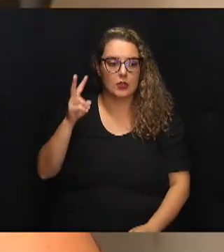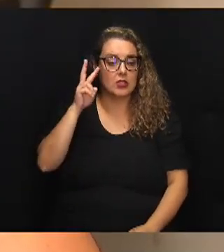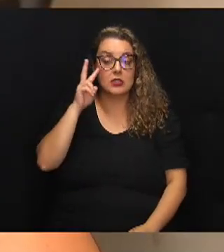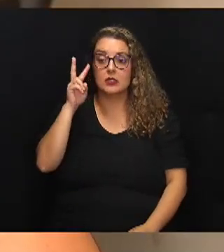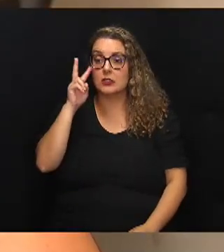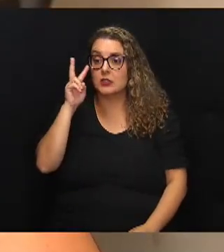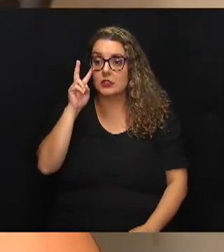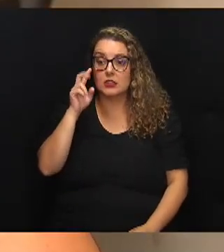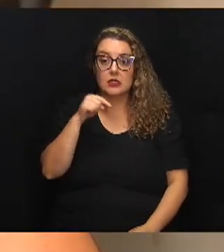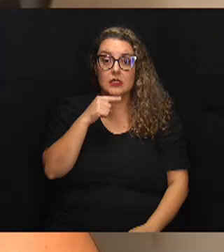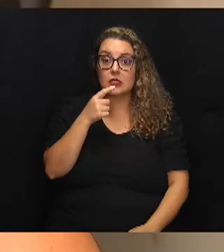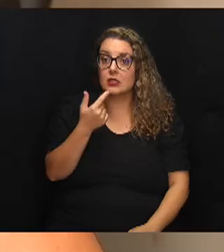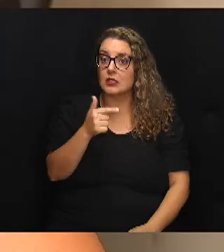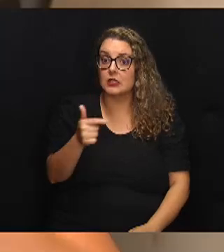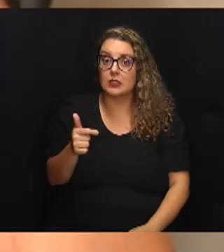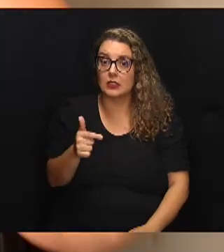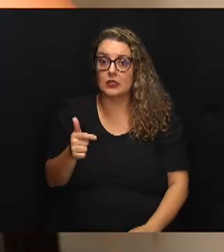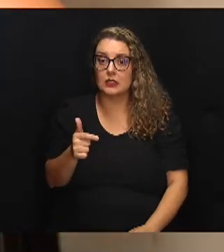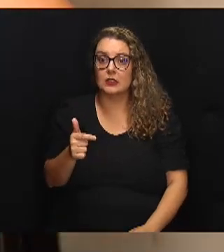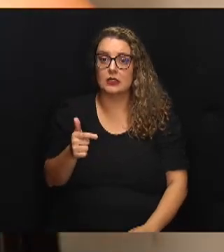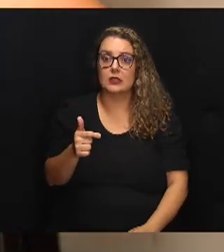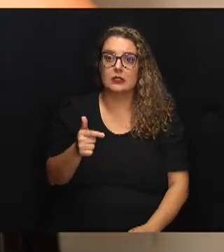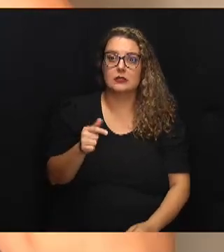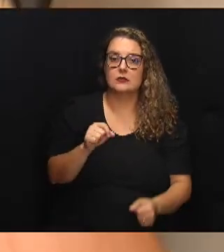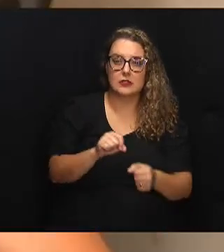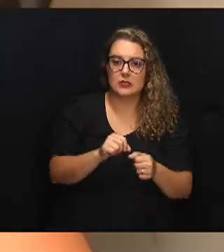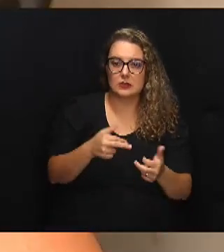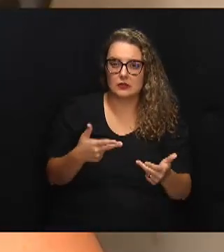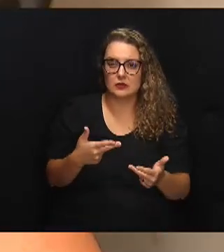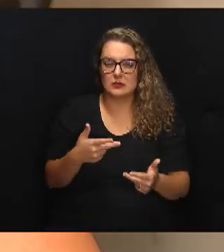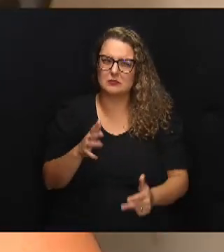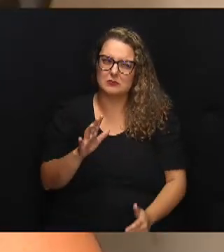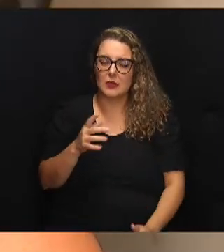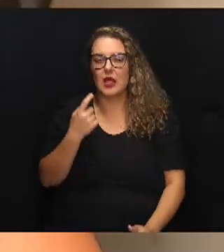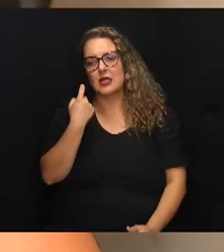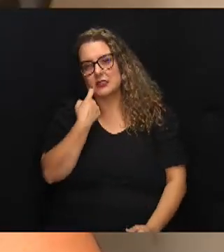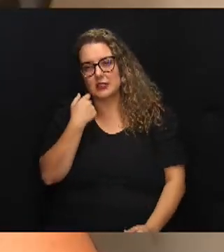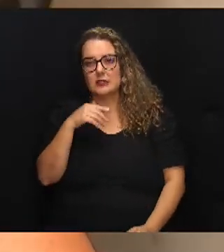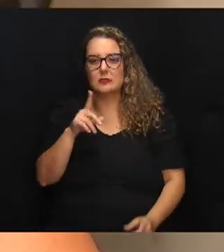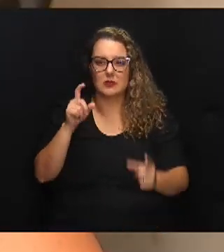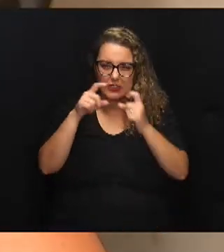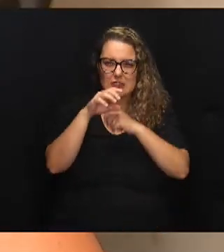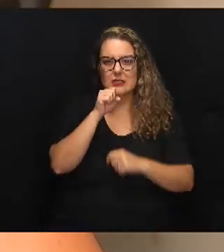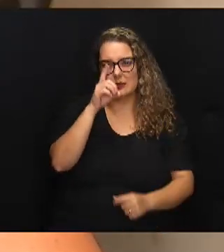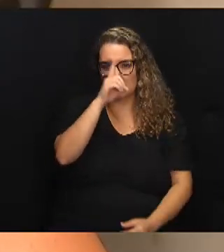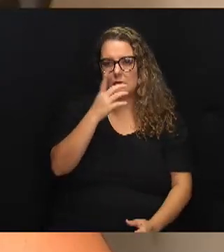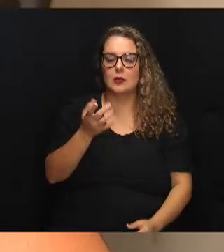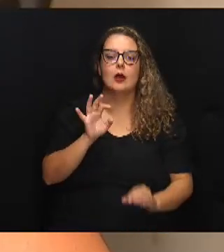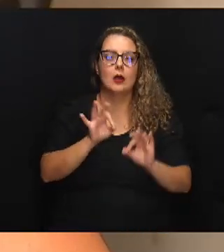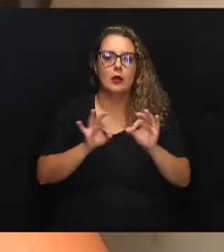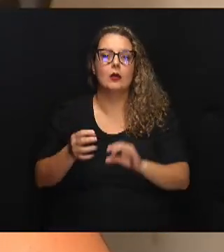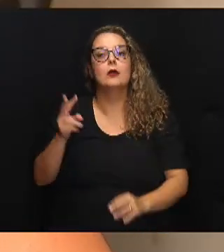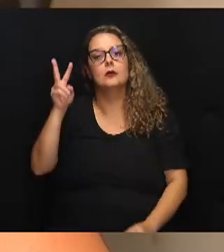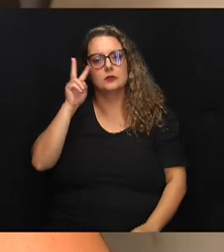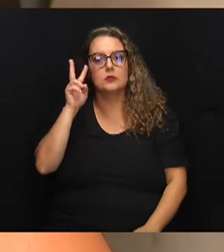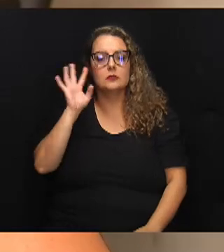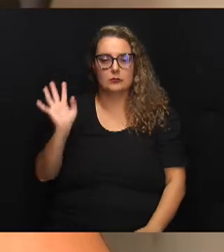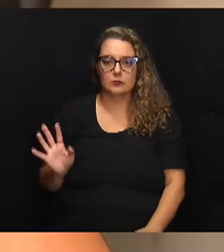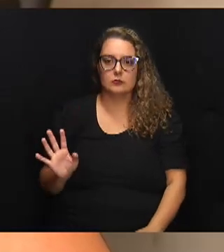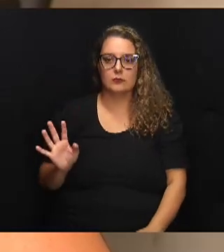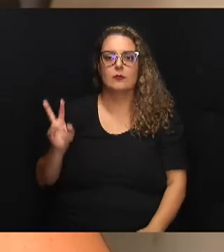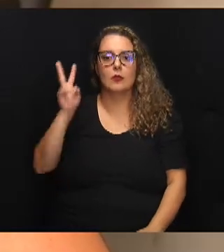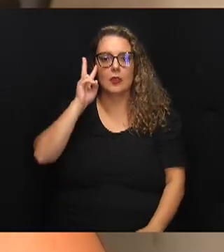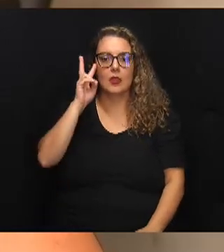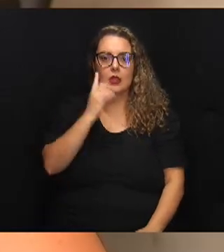ninguém tem algo para fazer de segunda? Não, acho que não. Sexta seria mais complicado, fim de semana. E a gente organizou segunda